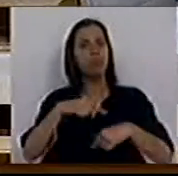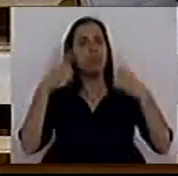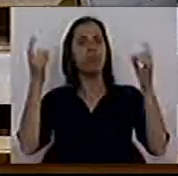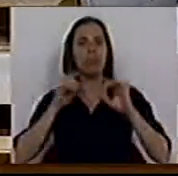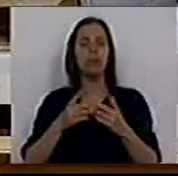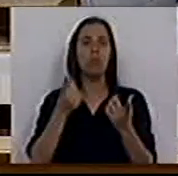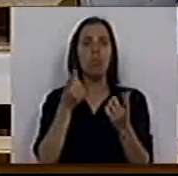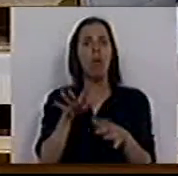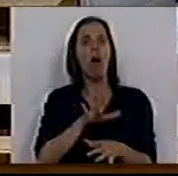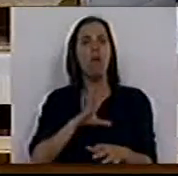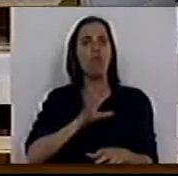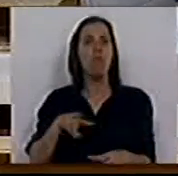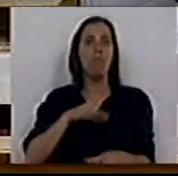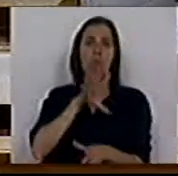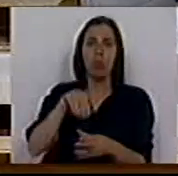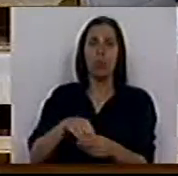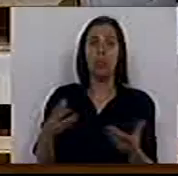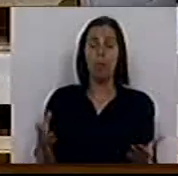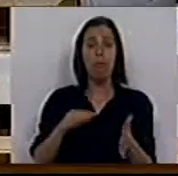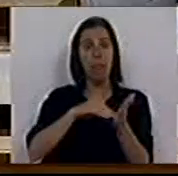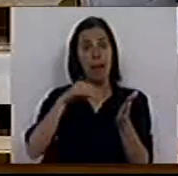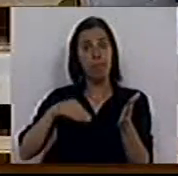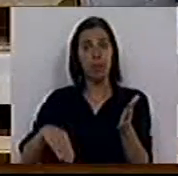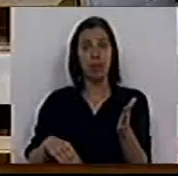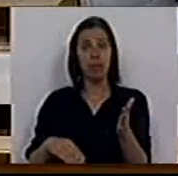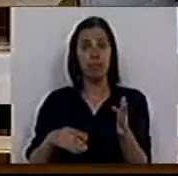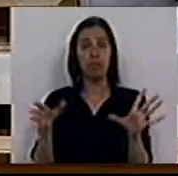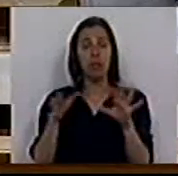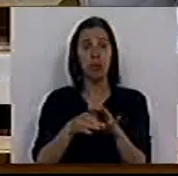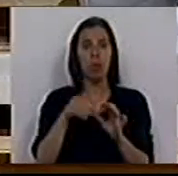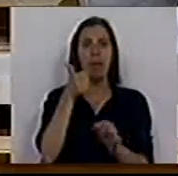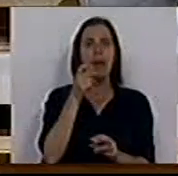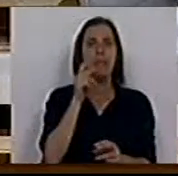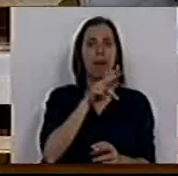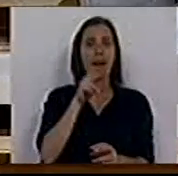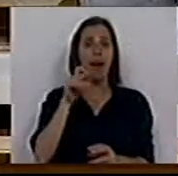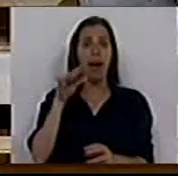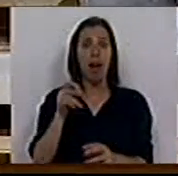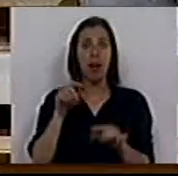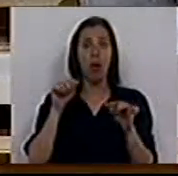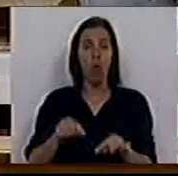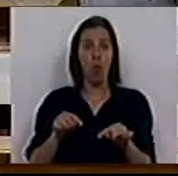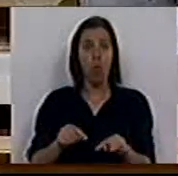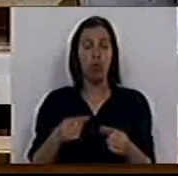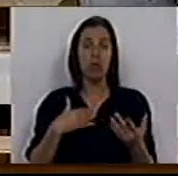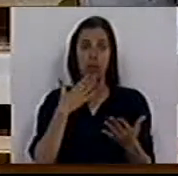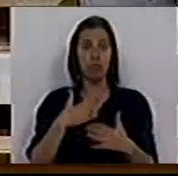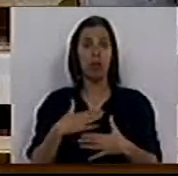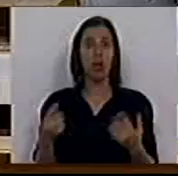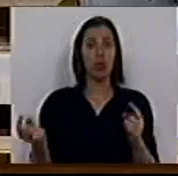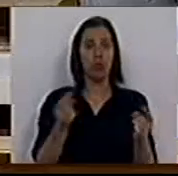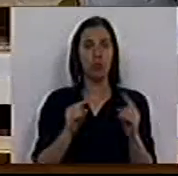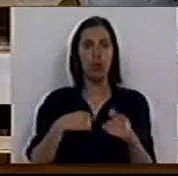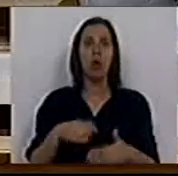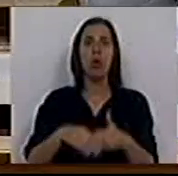projetarmos, termos um lugar no mundo. A petição sobre a barraca que nos traz hoje a esta discussão,